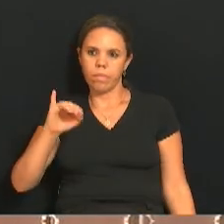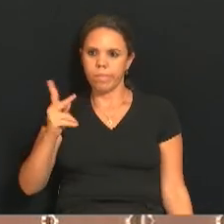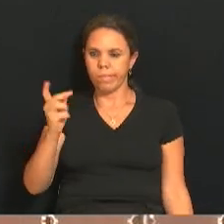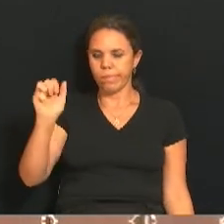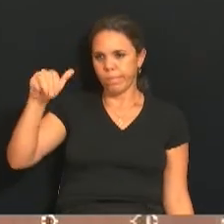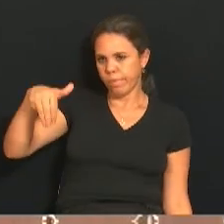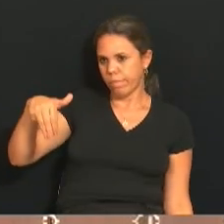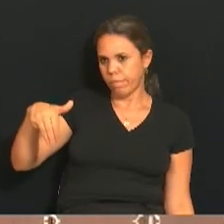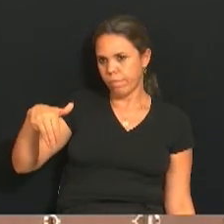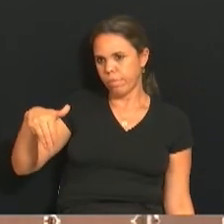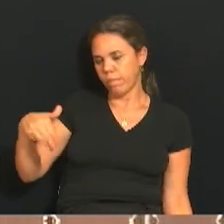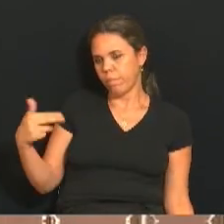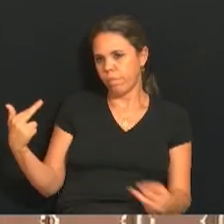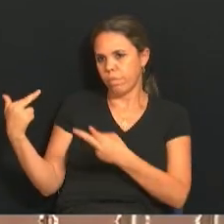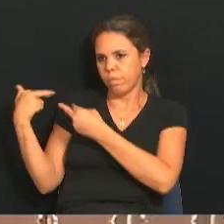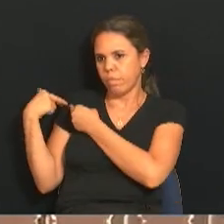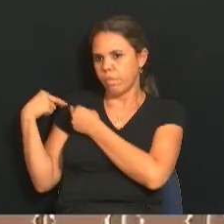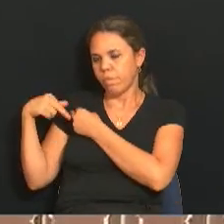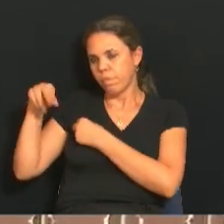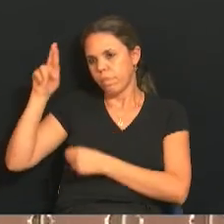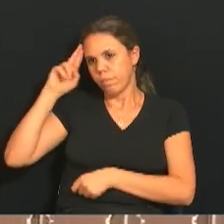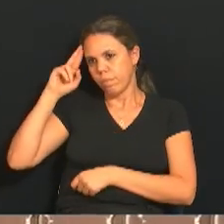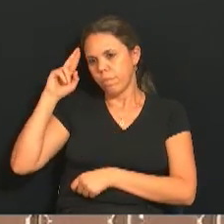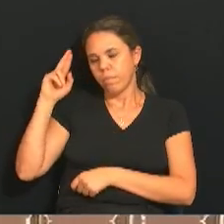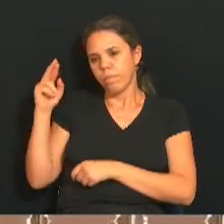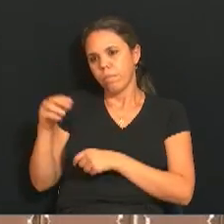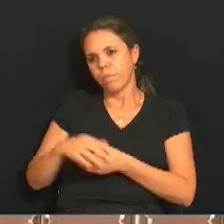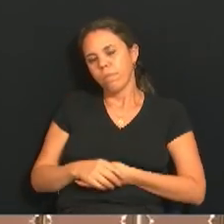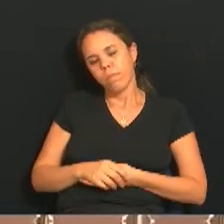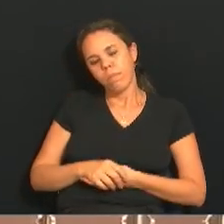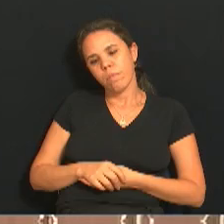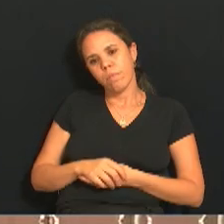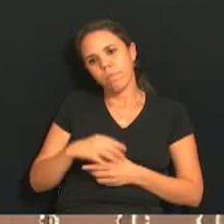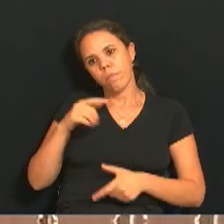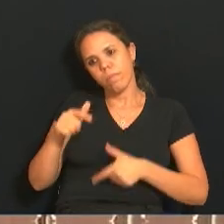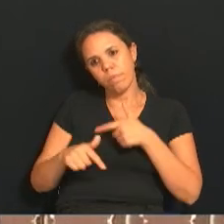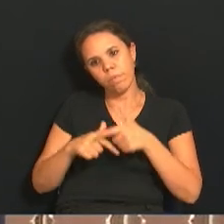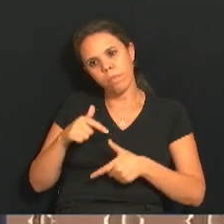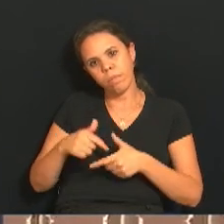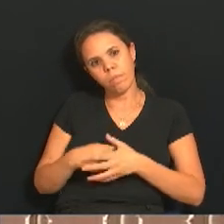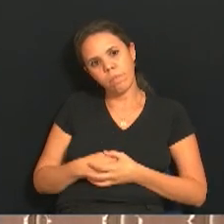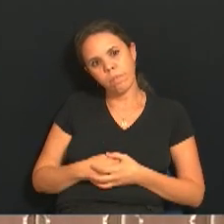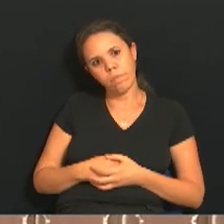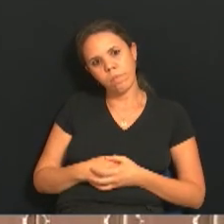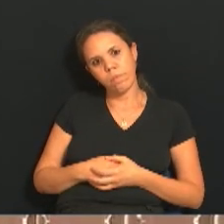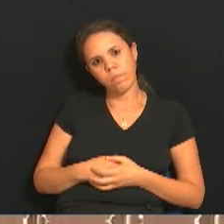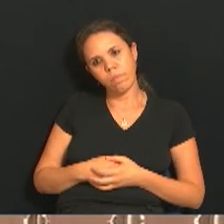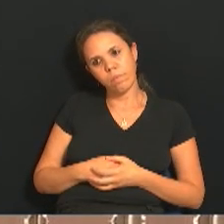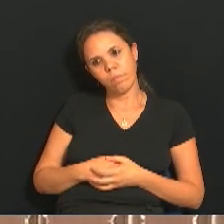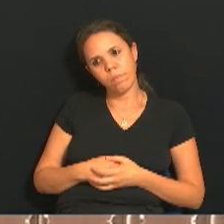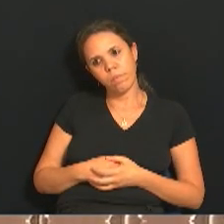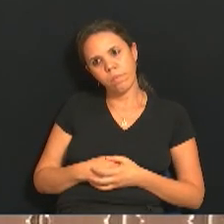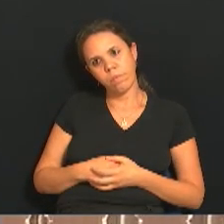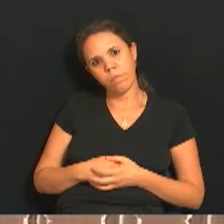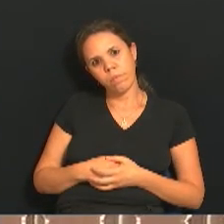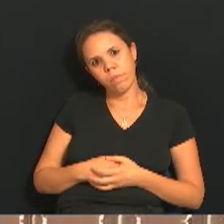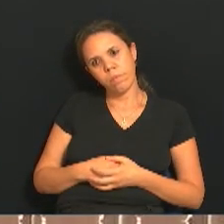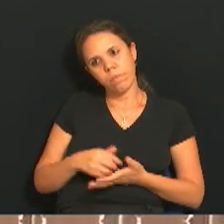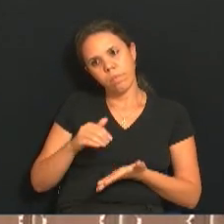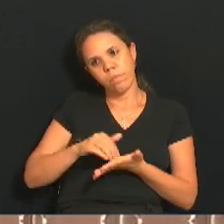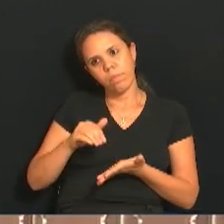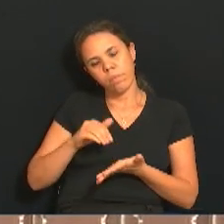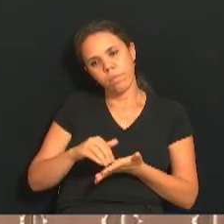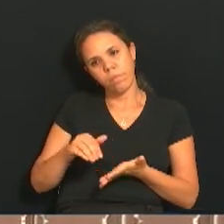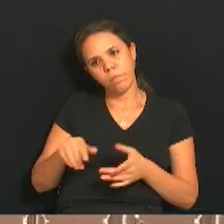o responsável, né, o chefe desse trabalho, né, que vem sendo desenvolvido, a nossa secretária adjunta